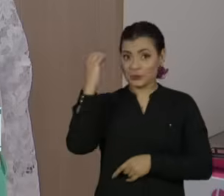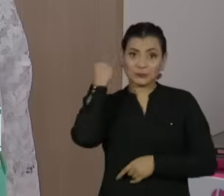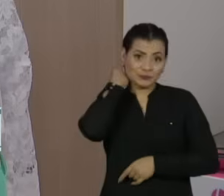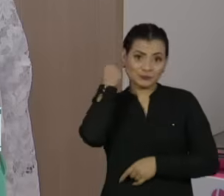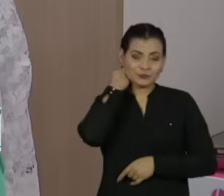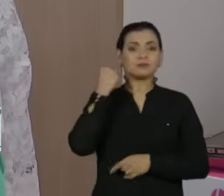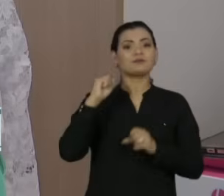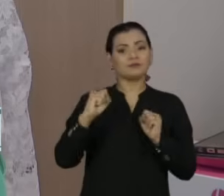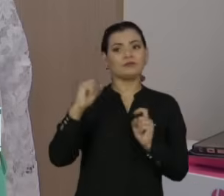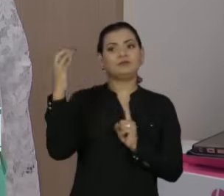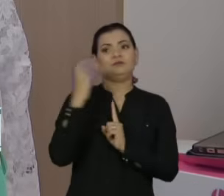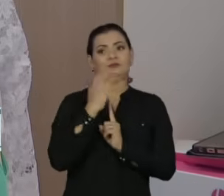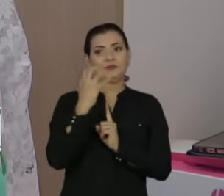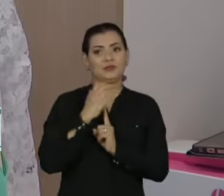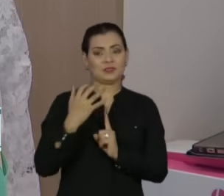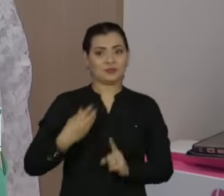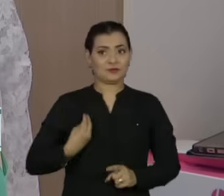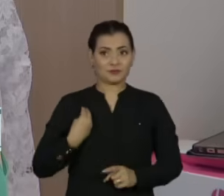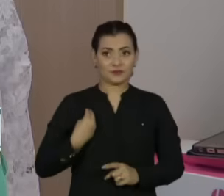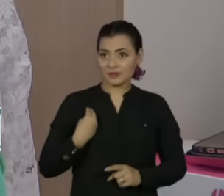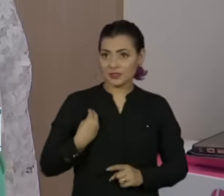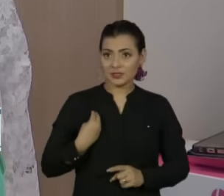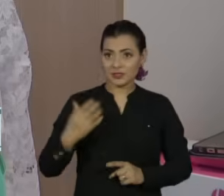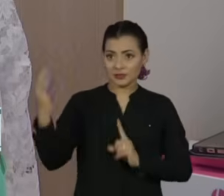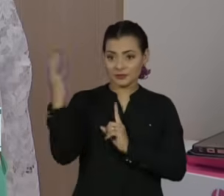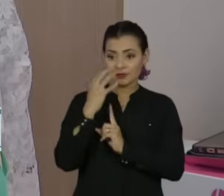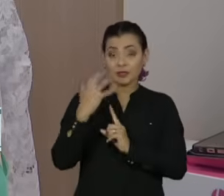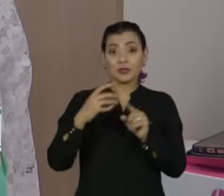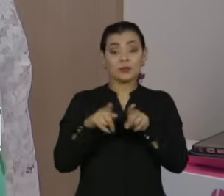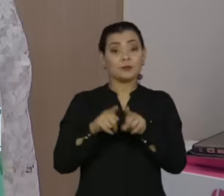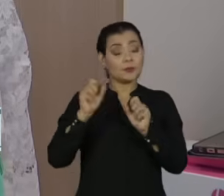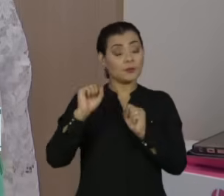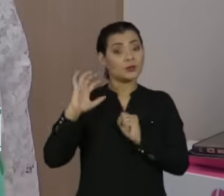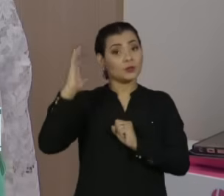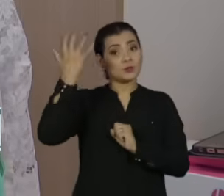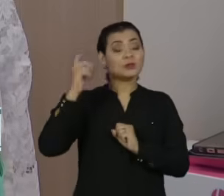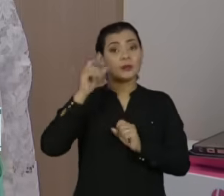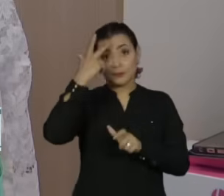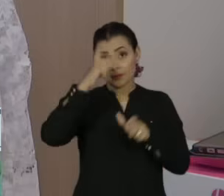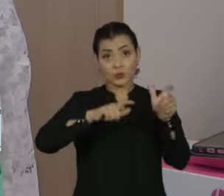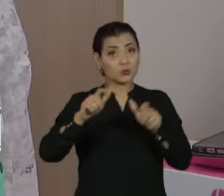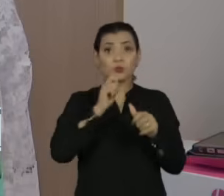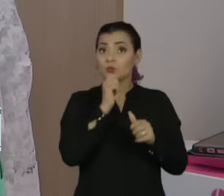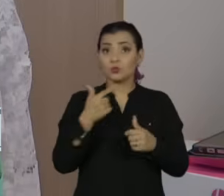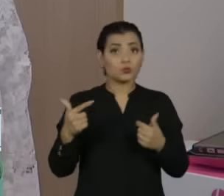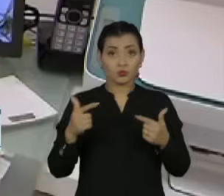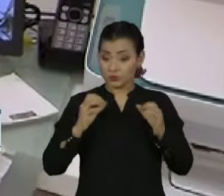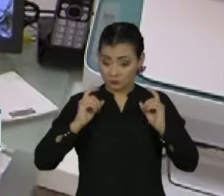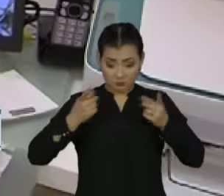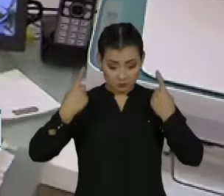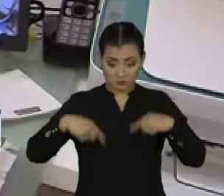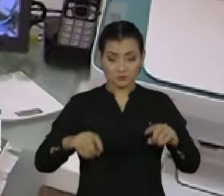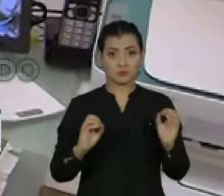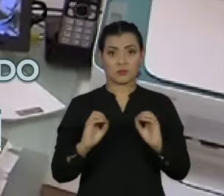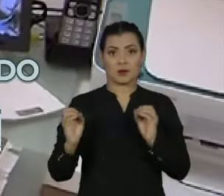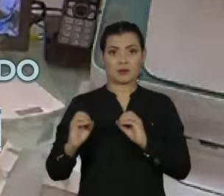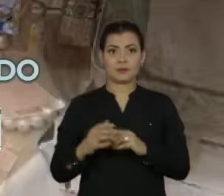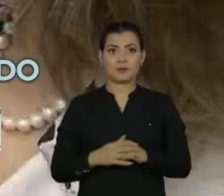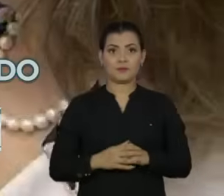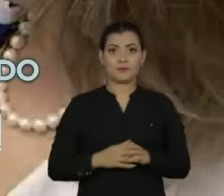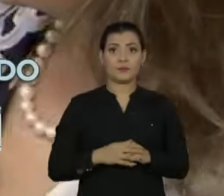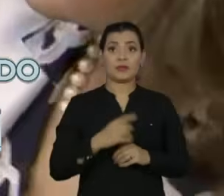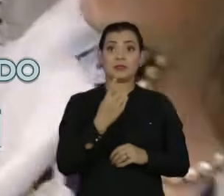pode agravar os quadros de psoríase e até mesmo desencadear pessoas que ainda não tinham manifestado. Estima-se que pelo